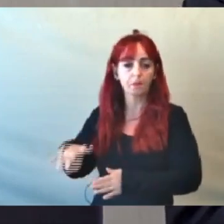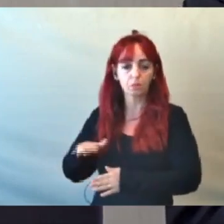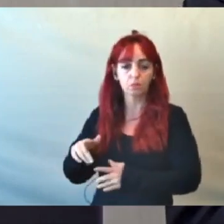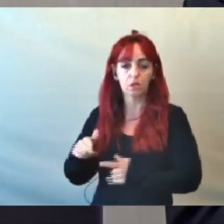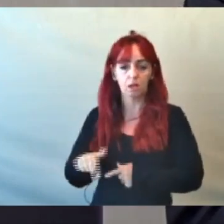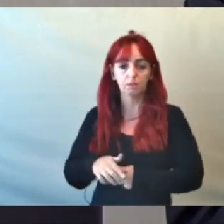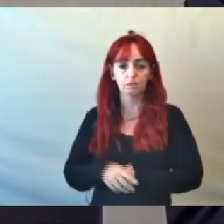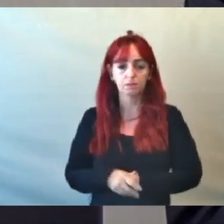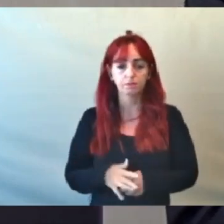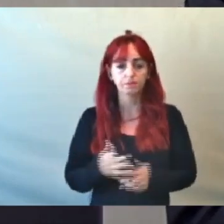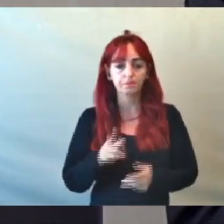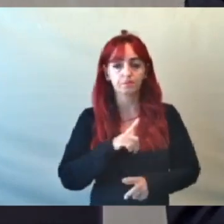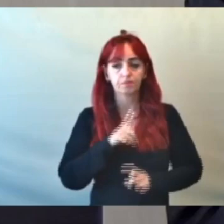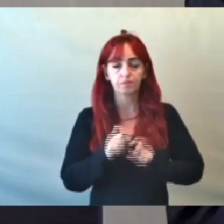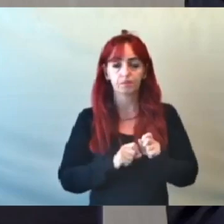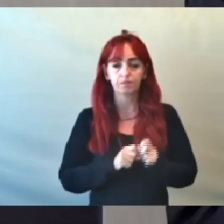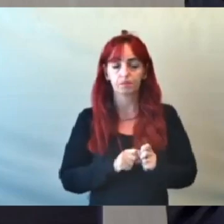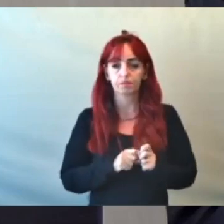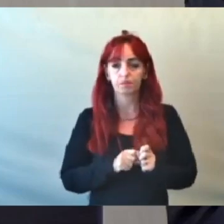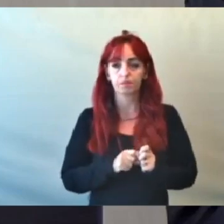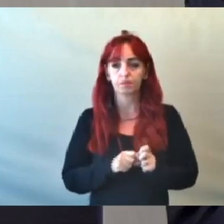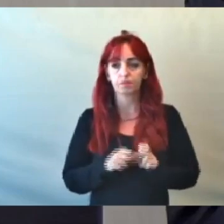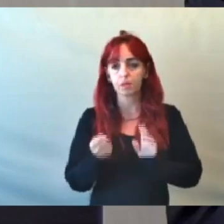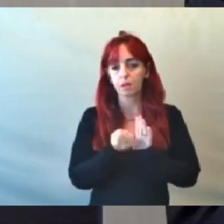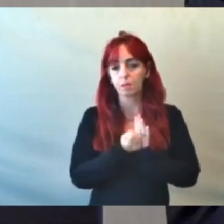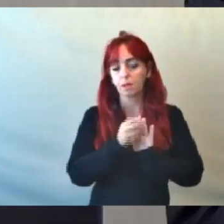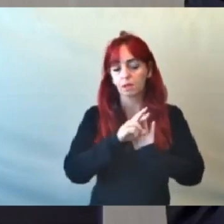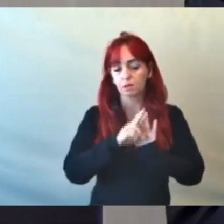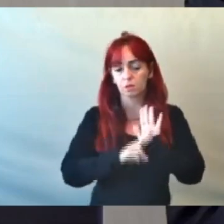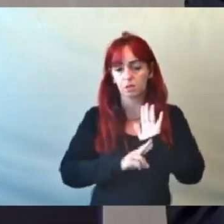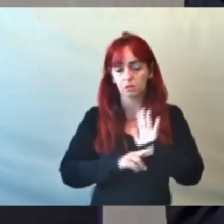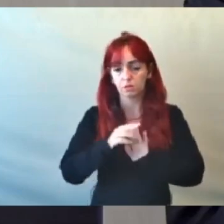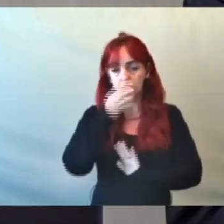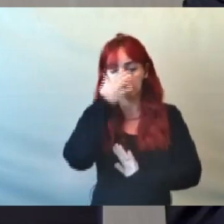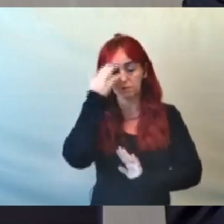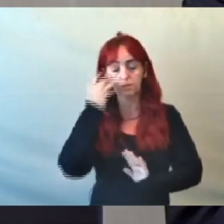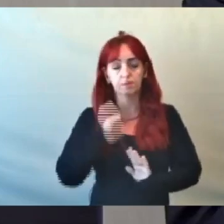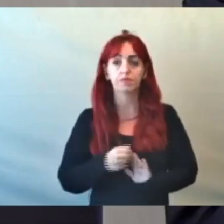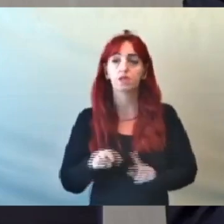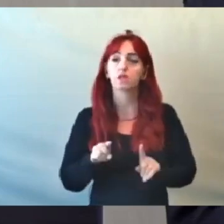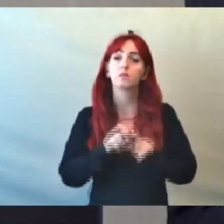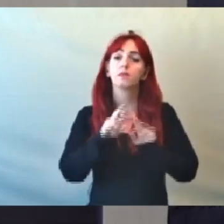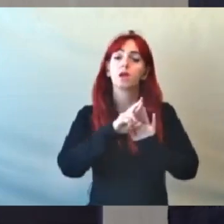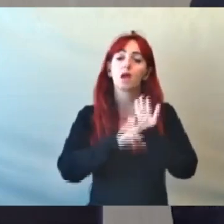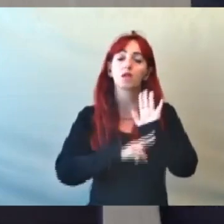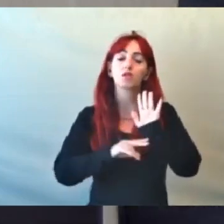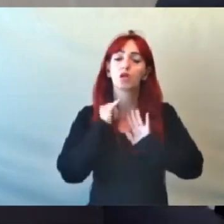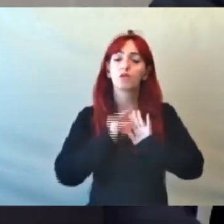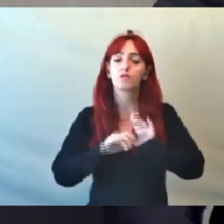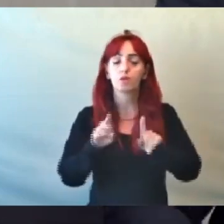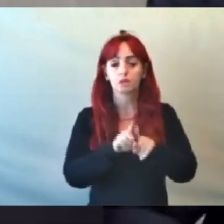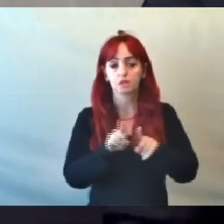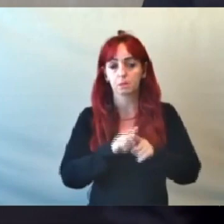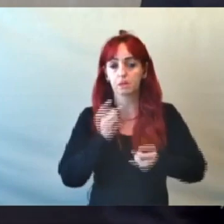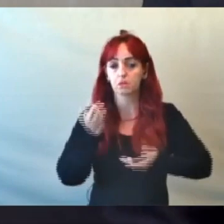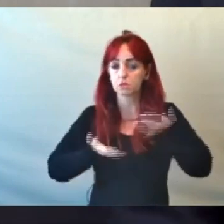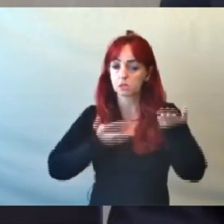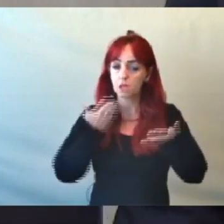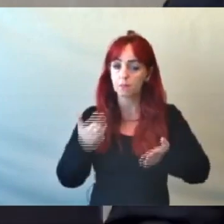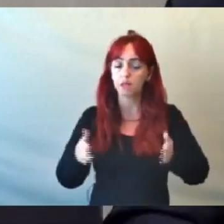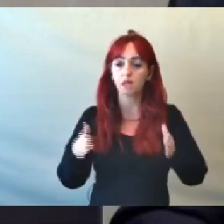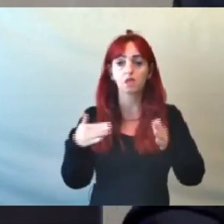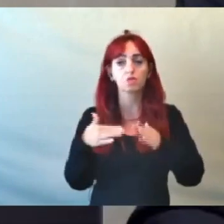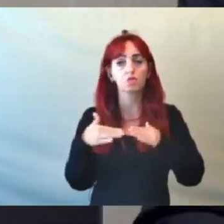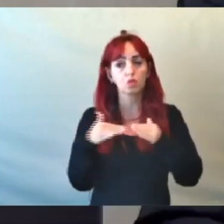Isso tá registrado no relatório. O relatório informa também que o tratamento combinado de Foslock e Zilinqp